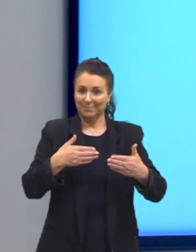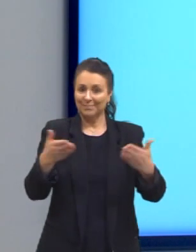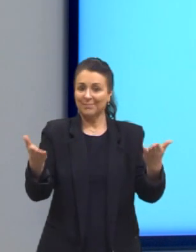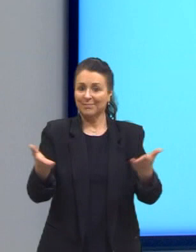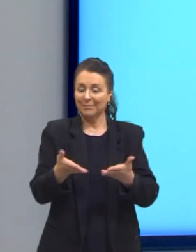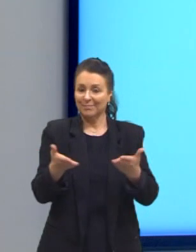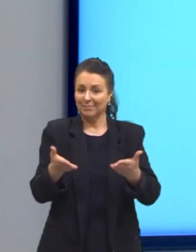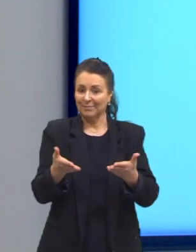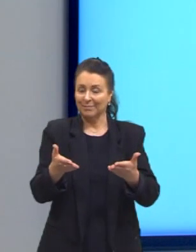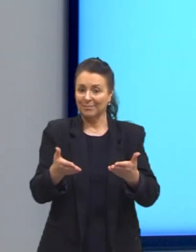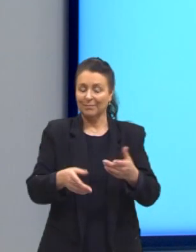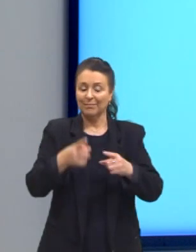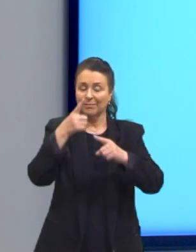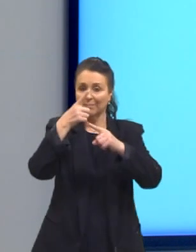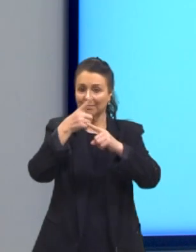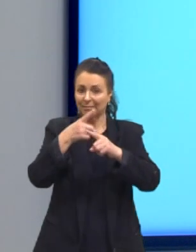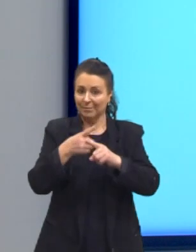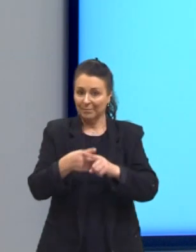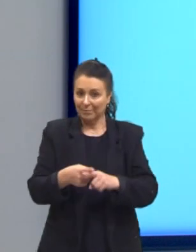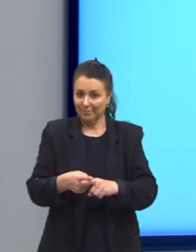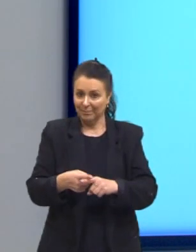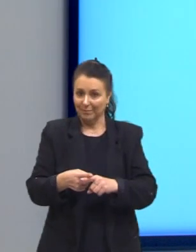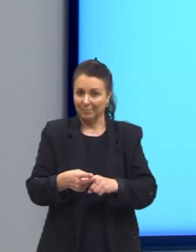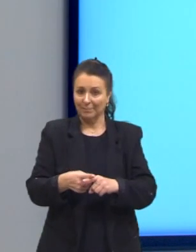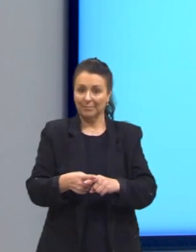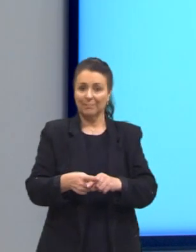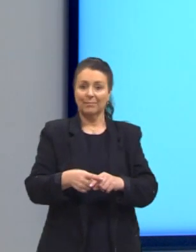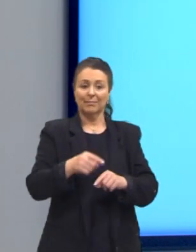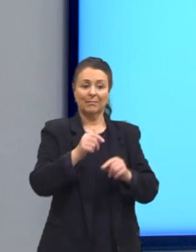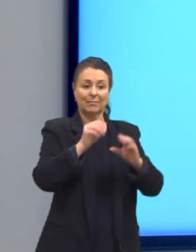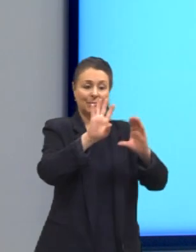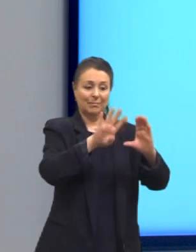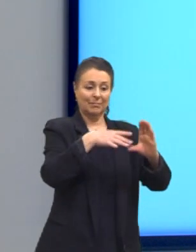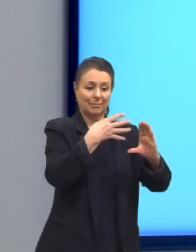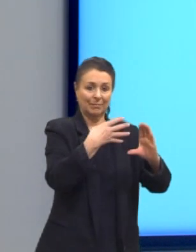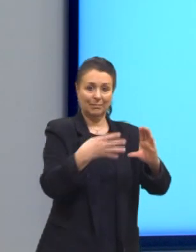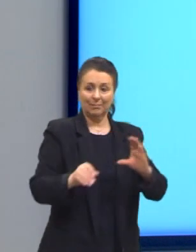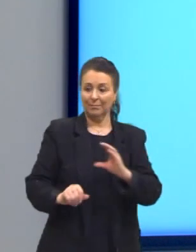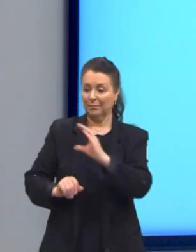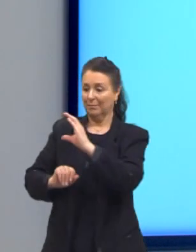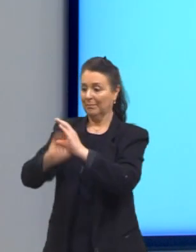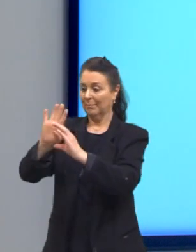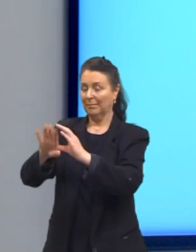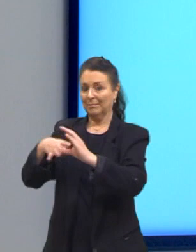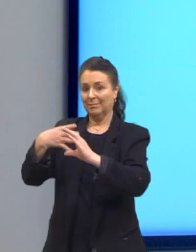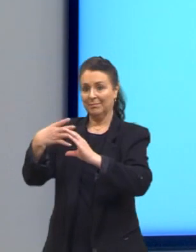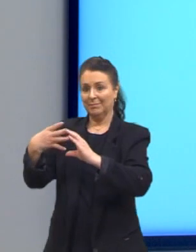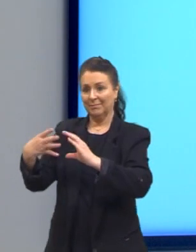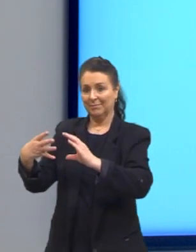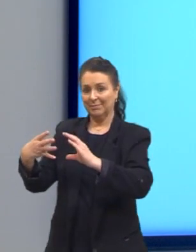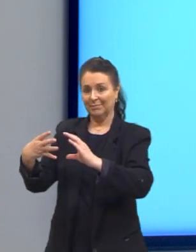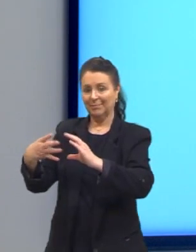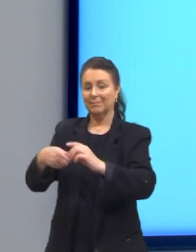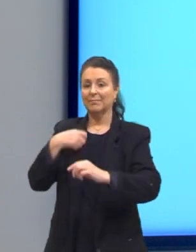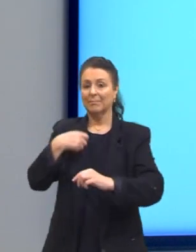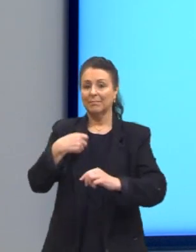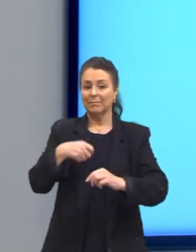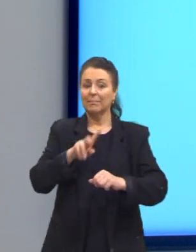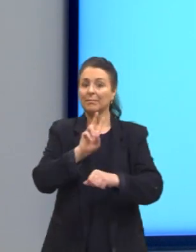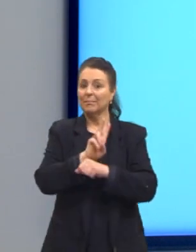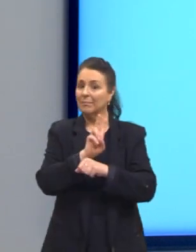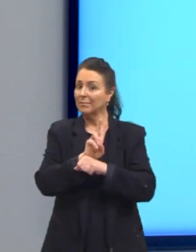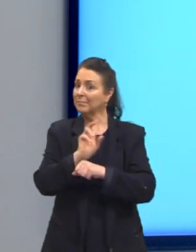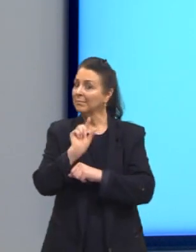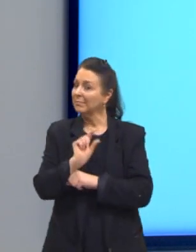caso que seria multiplicação entre matrizes essa operação aqui a gente precisa ter um pouquinho